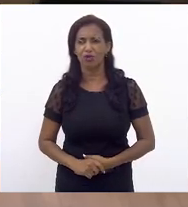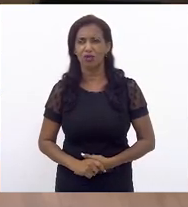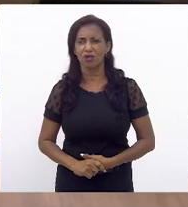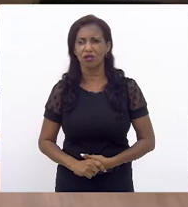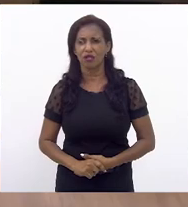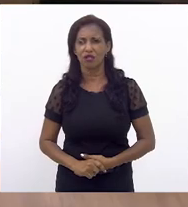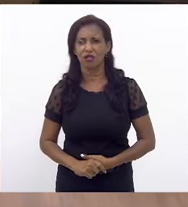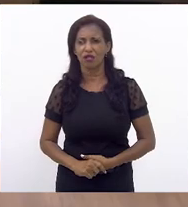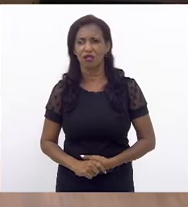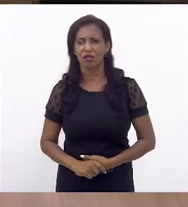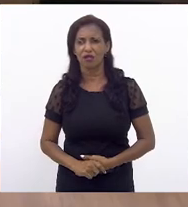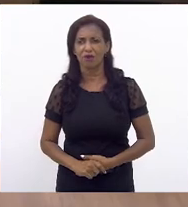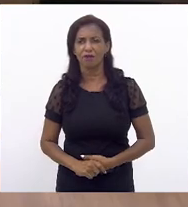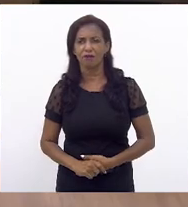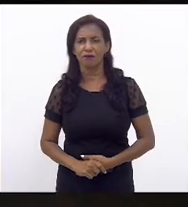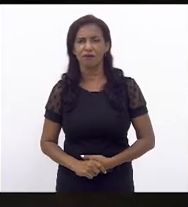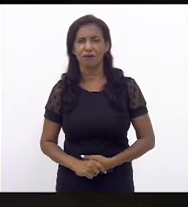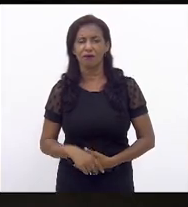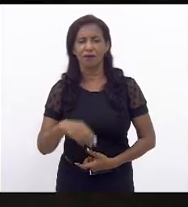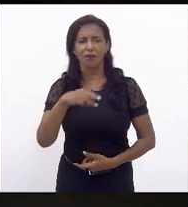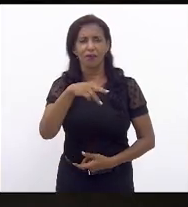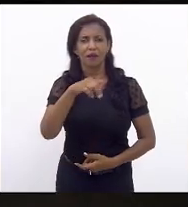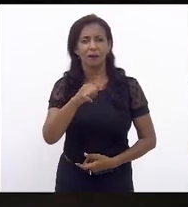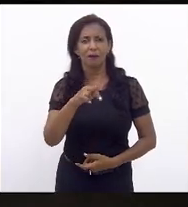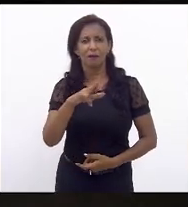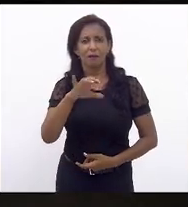Dinho. Marcelo de Seu Dinho. Deputado Márcio Canella.